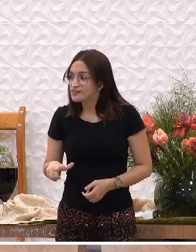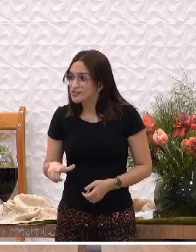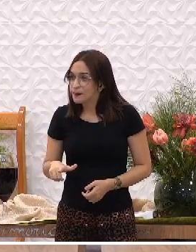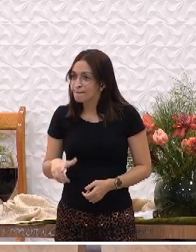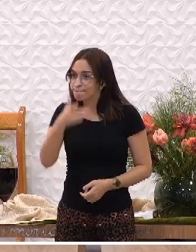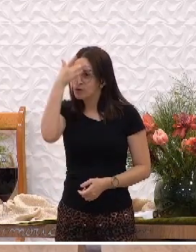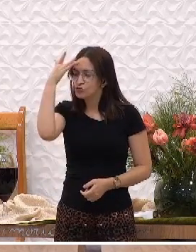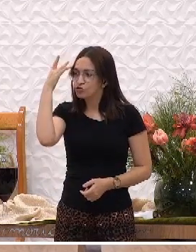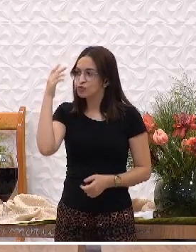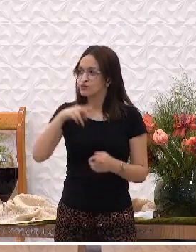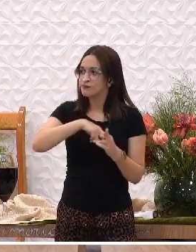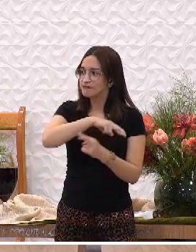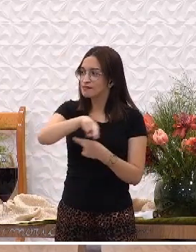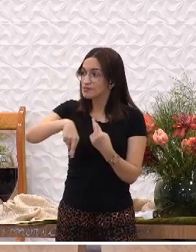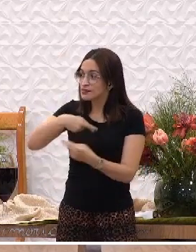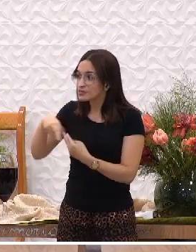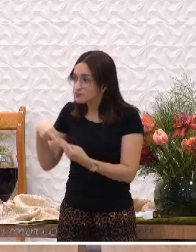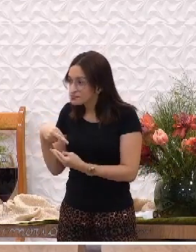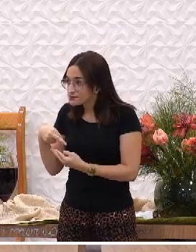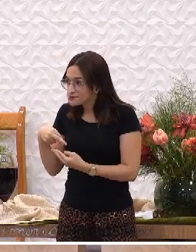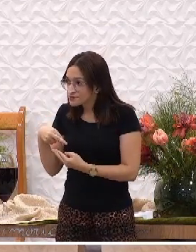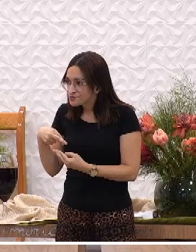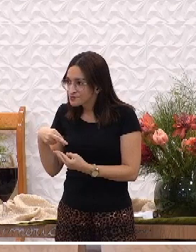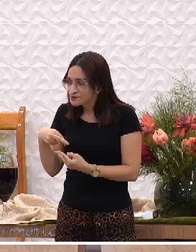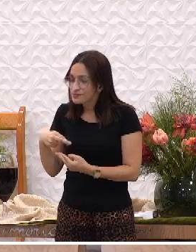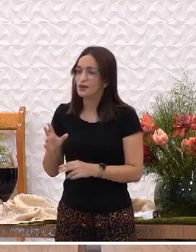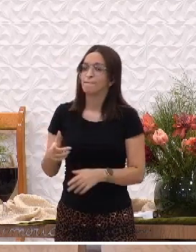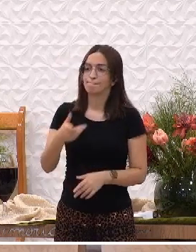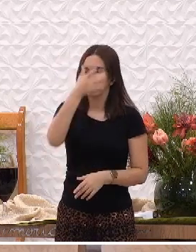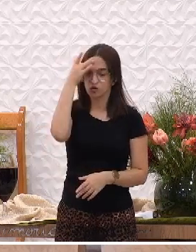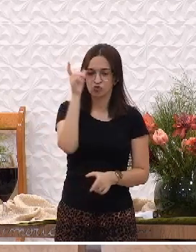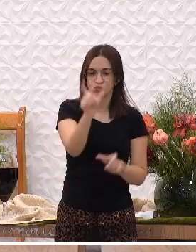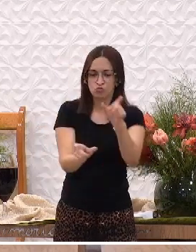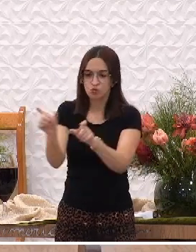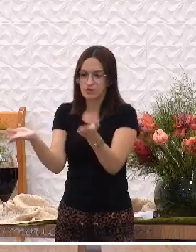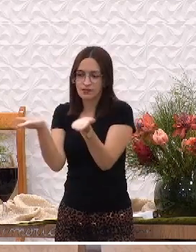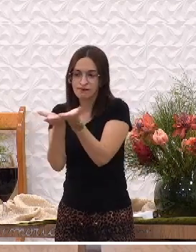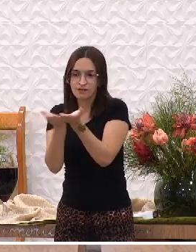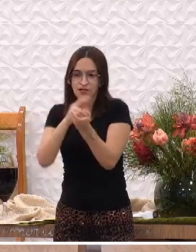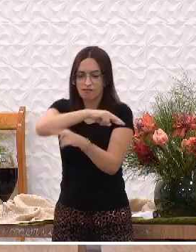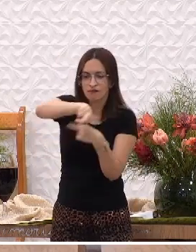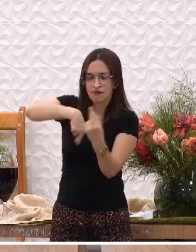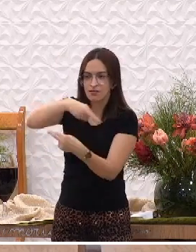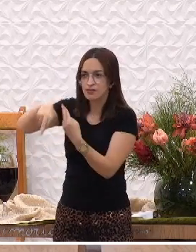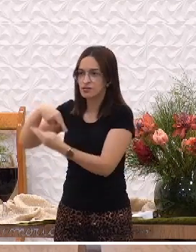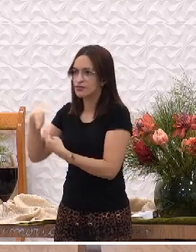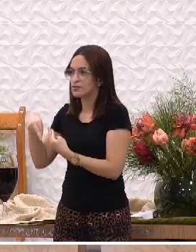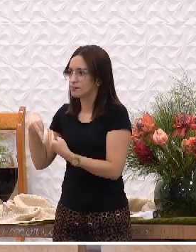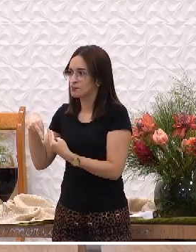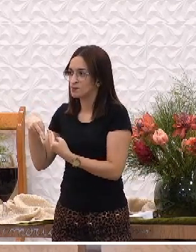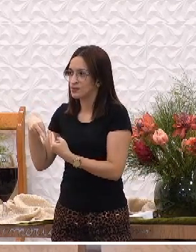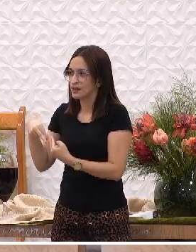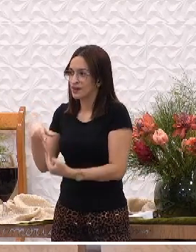a confissões presbiterianas. Né? Ou seja, você tem, por exemplo, reformados batistas. Você tem reformados que às vezes